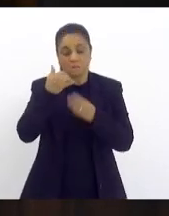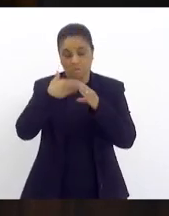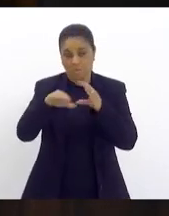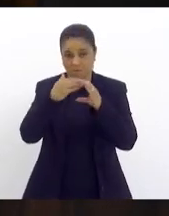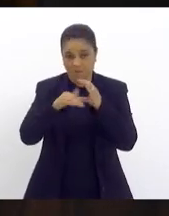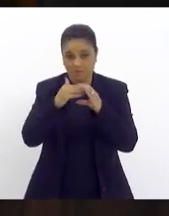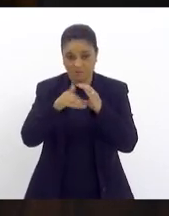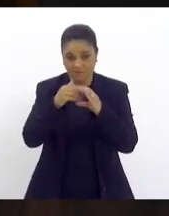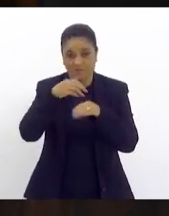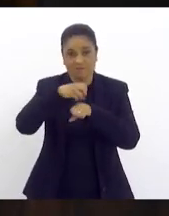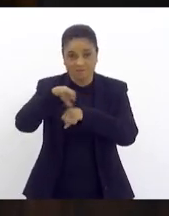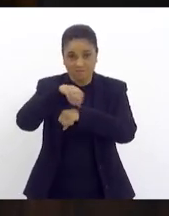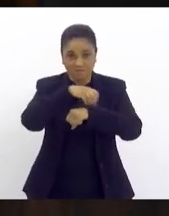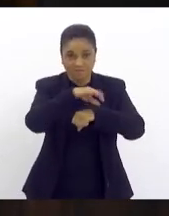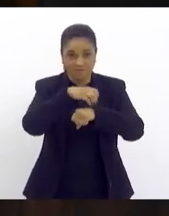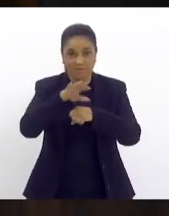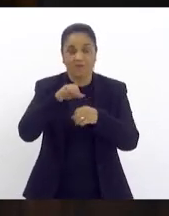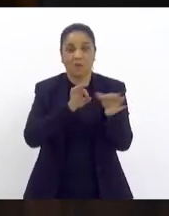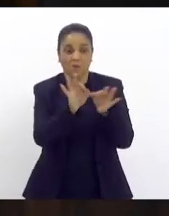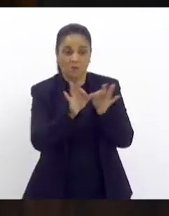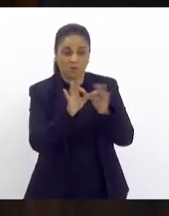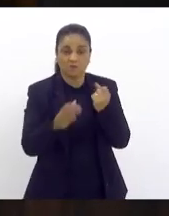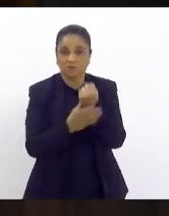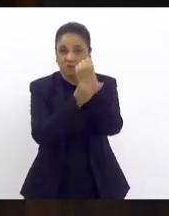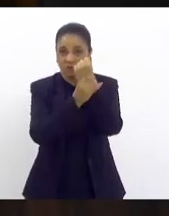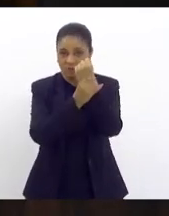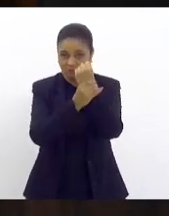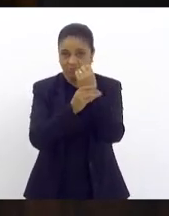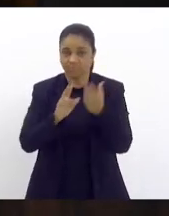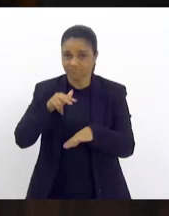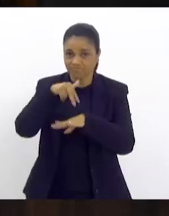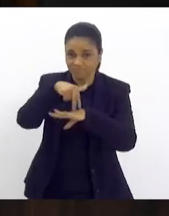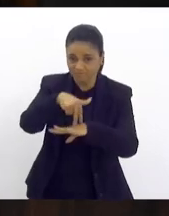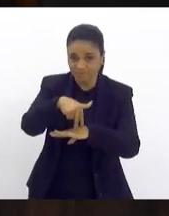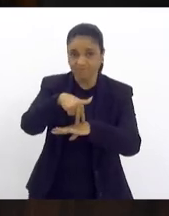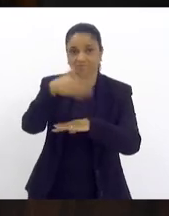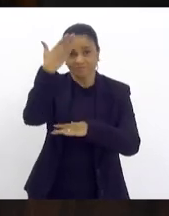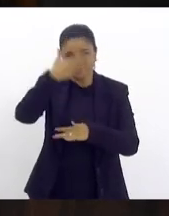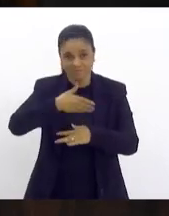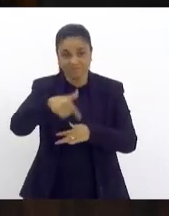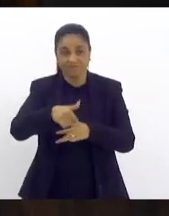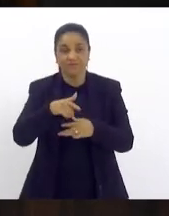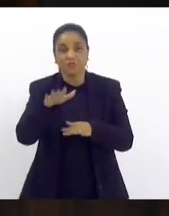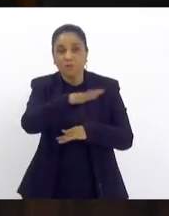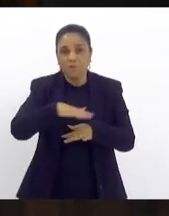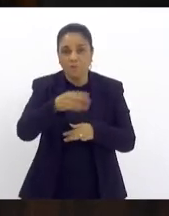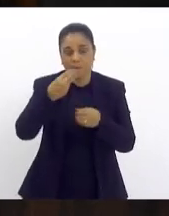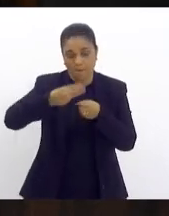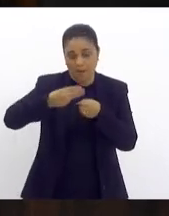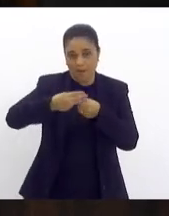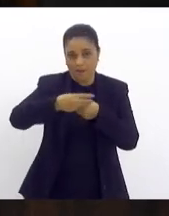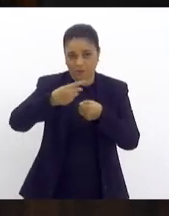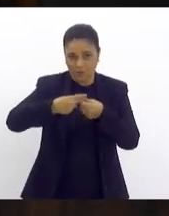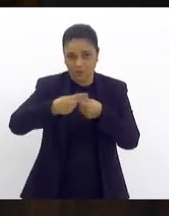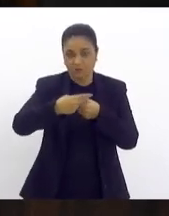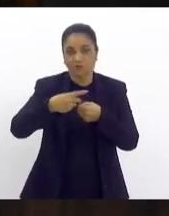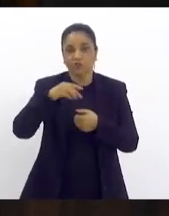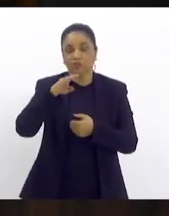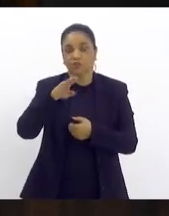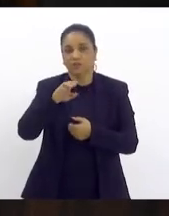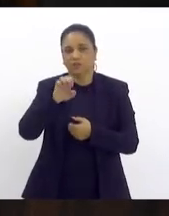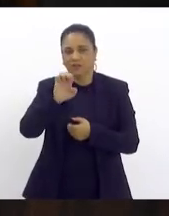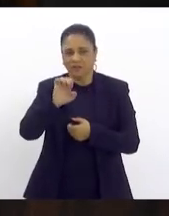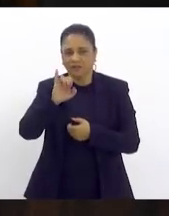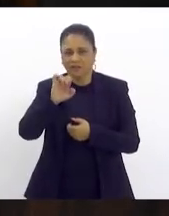de mensagem do programa segurança presente para atender ao bairro de Engenho Novo no município do Rio de